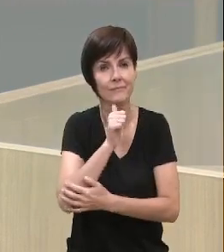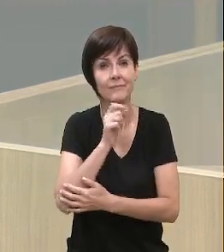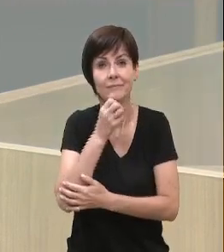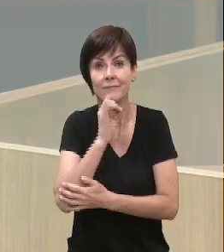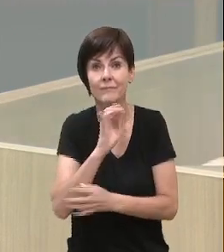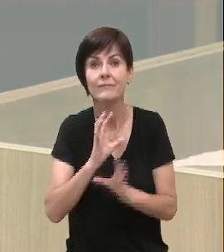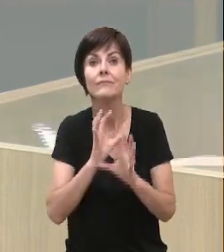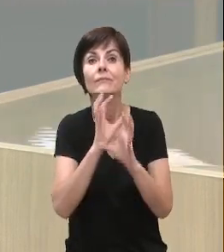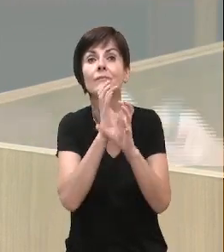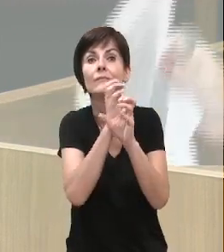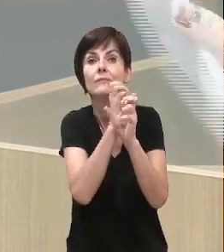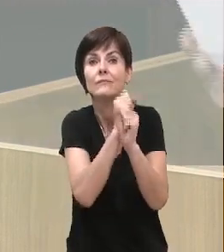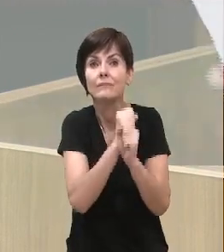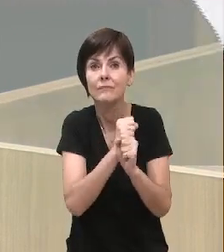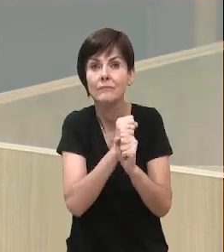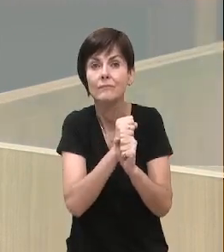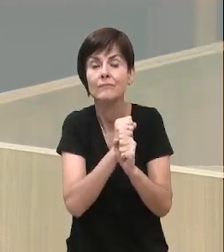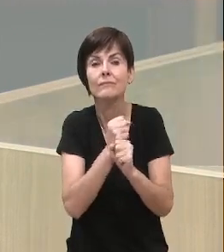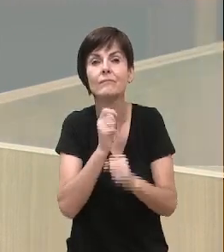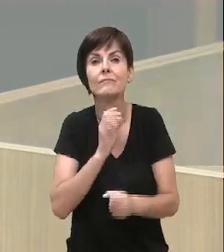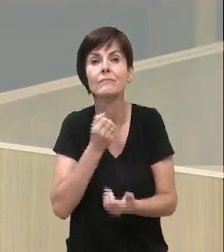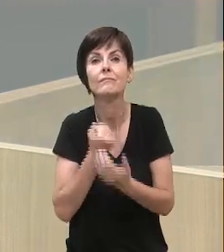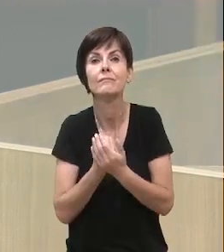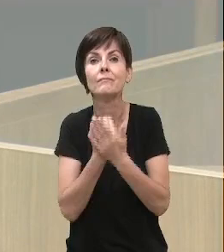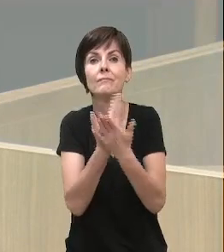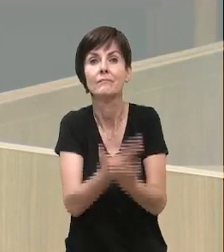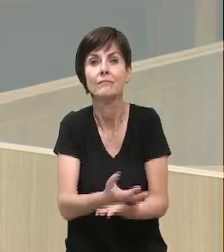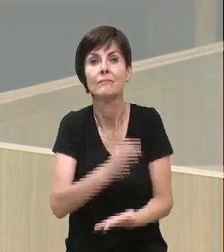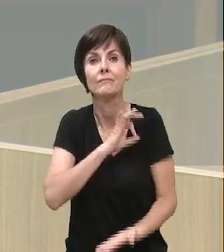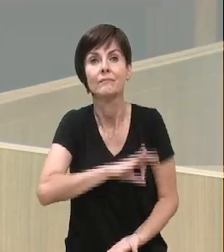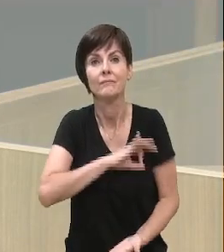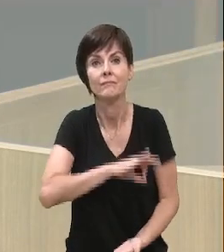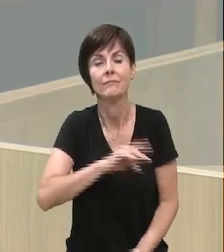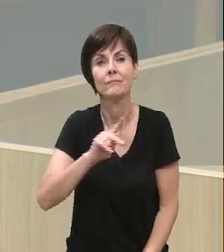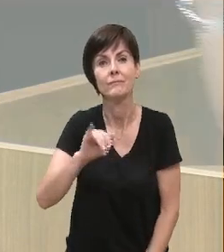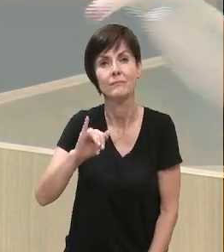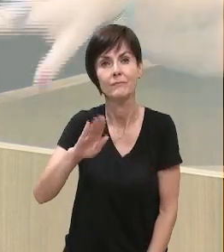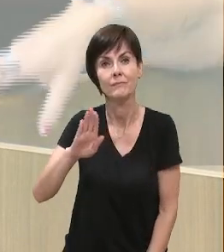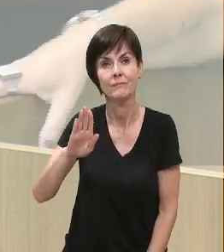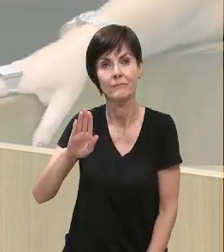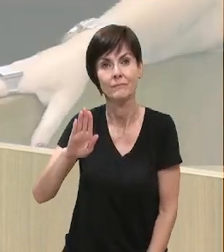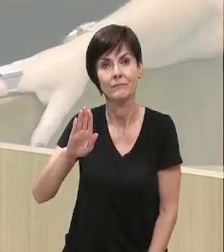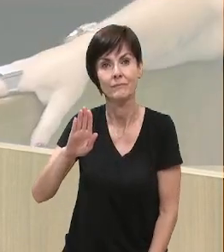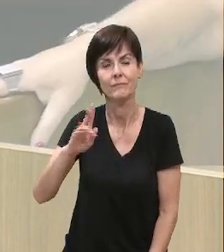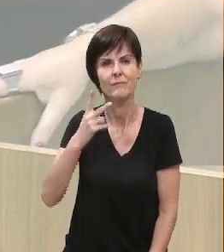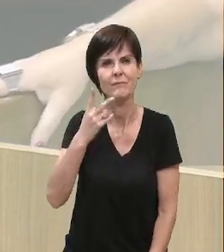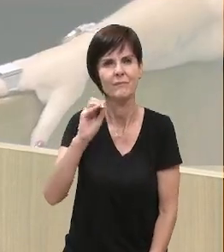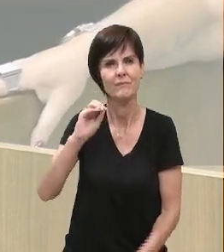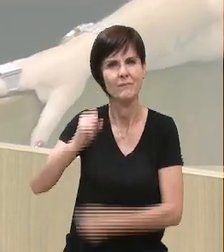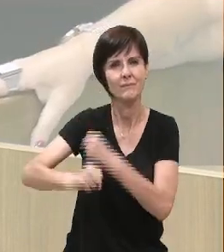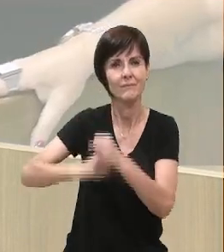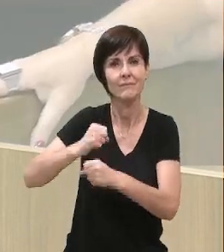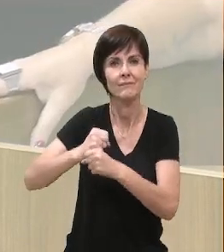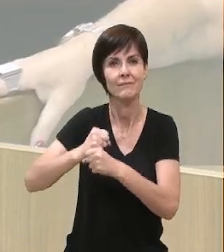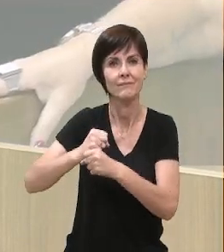fosse remunerado, ele traria um PIB nos últimos 20